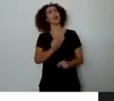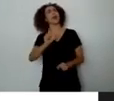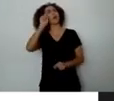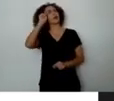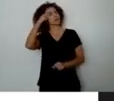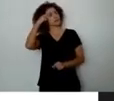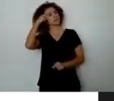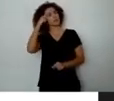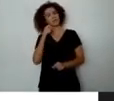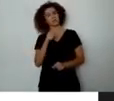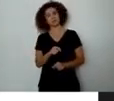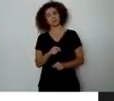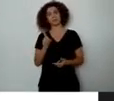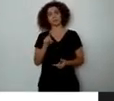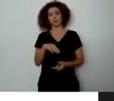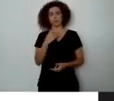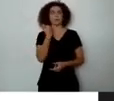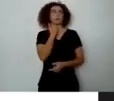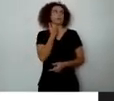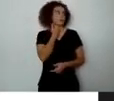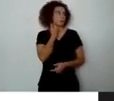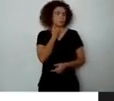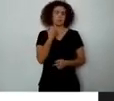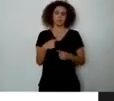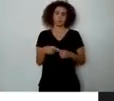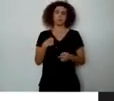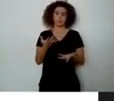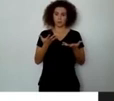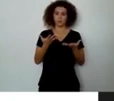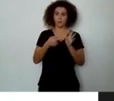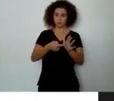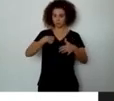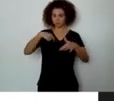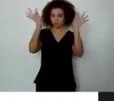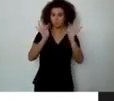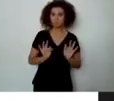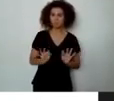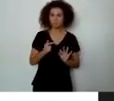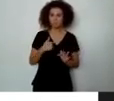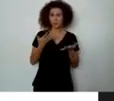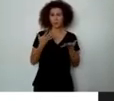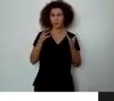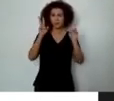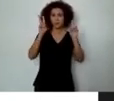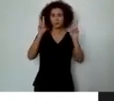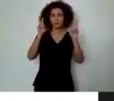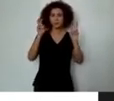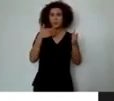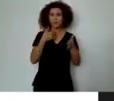você falou, isso é desgastante. A gente também quer se mostrar feliz. A gente quer falar de qualquer tema.